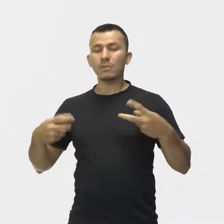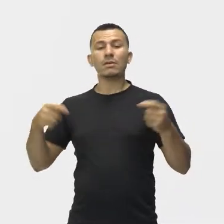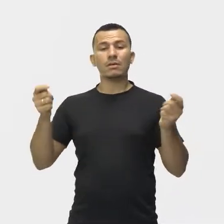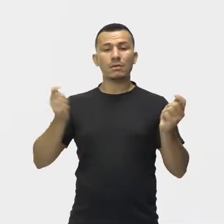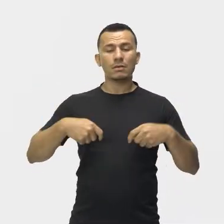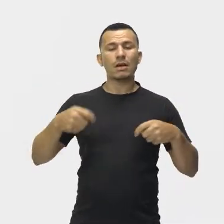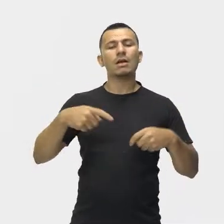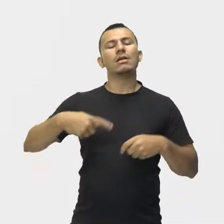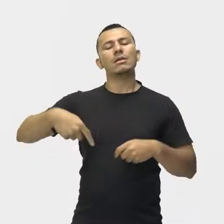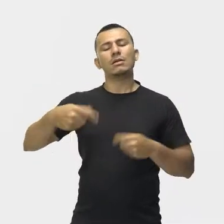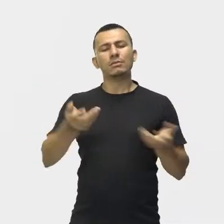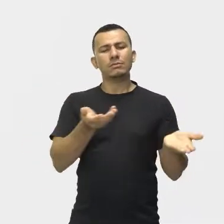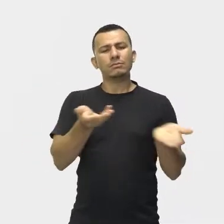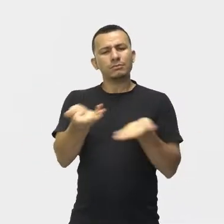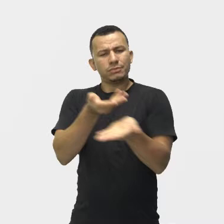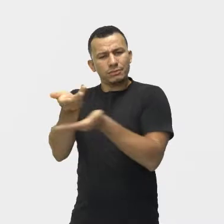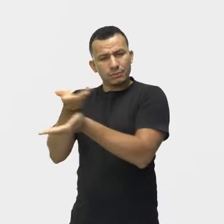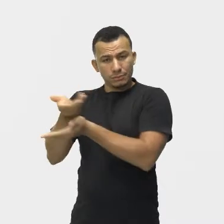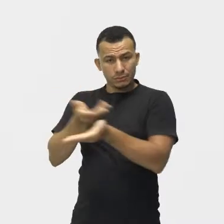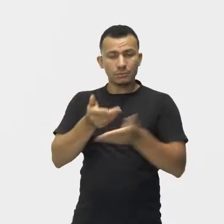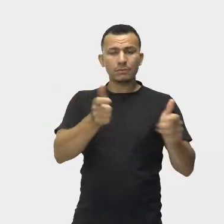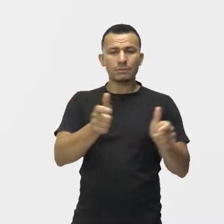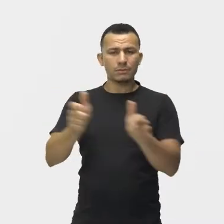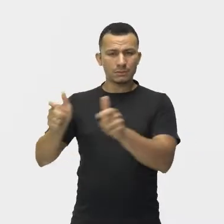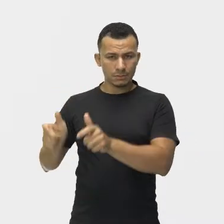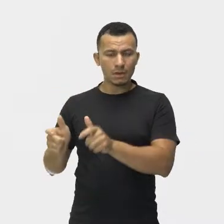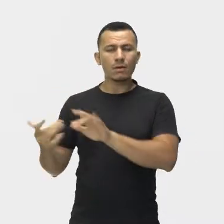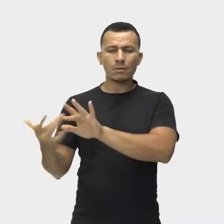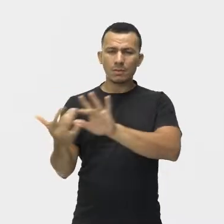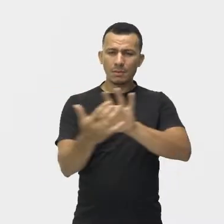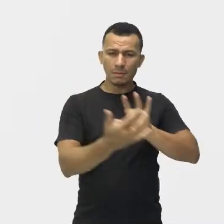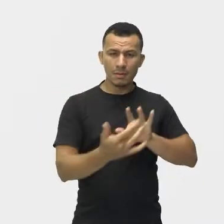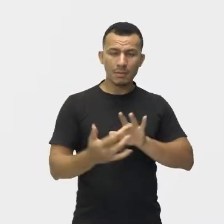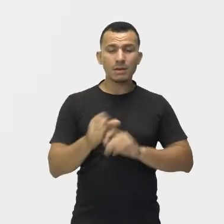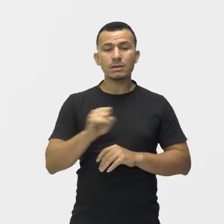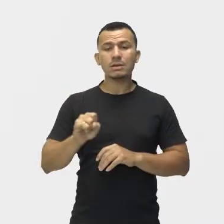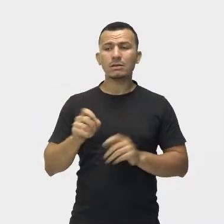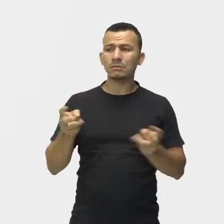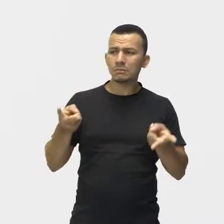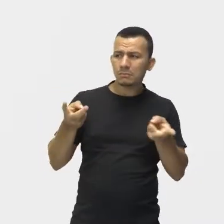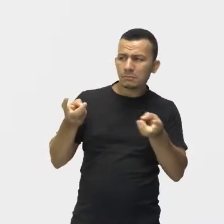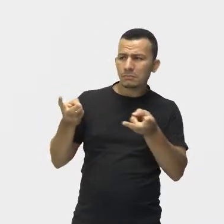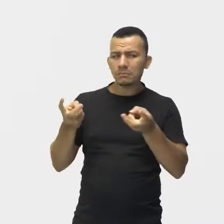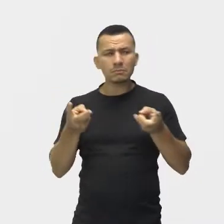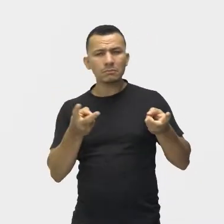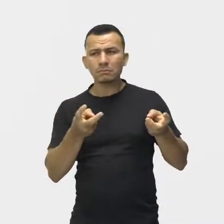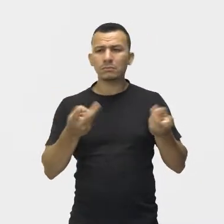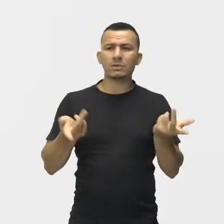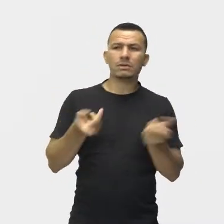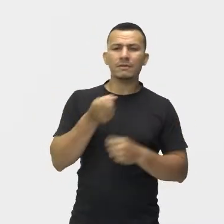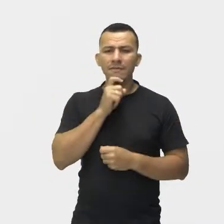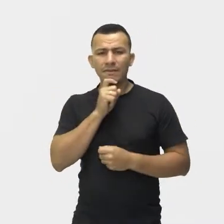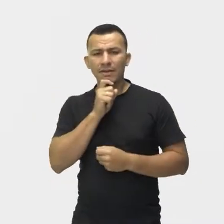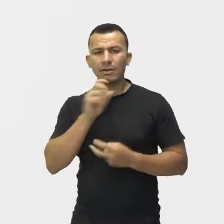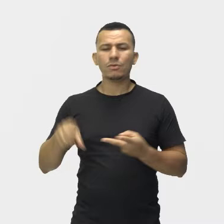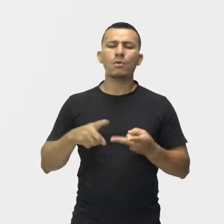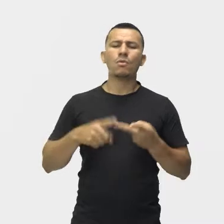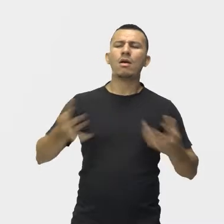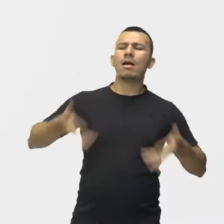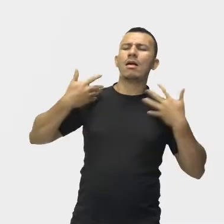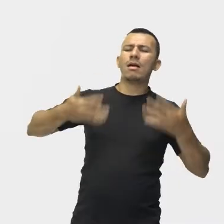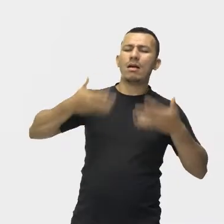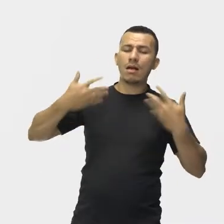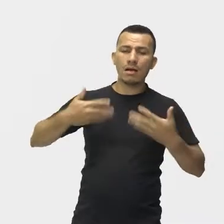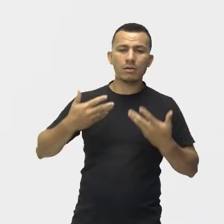com que a gente interaja com o ambiente à nossa volta, né? Se a gente vai perceber ali se um determinado ambiente está frio ou se ele está